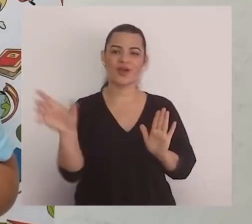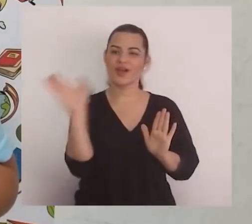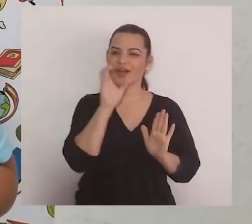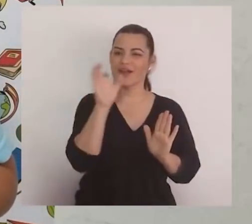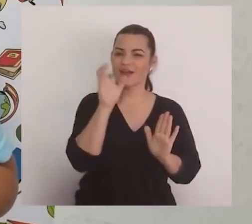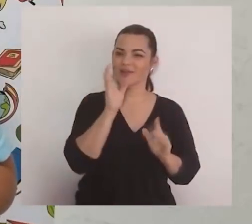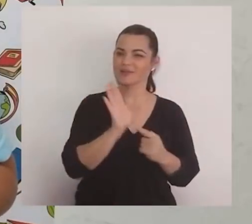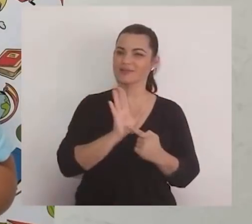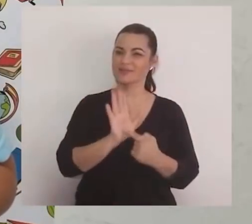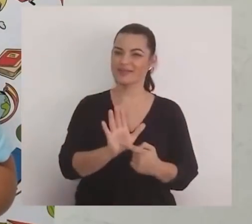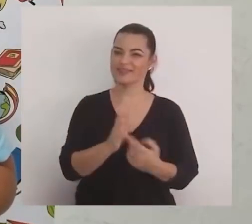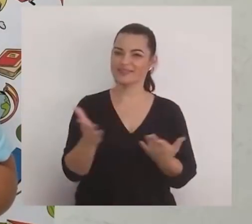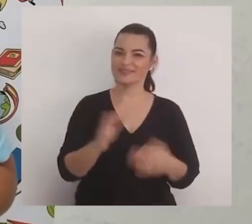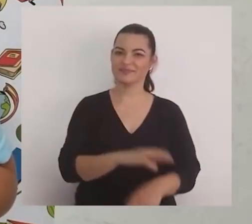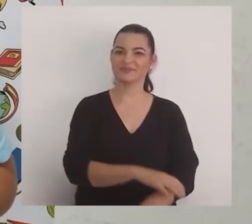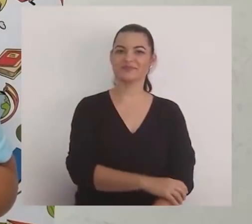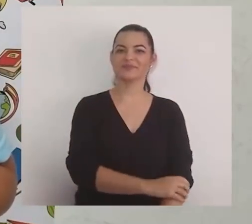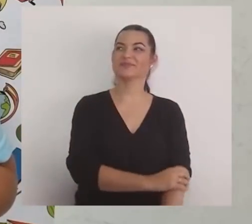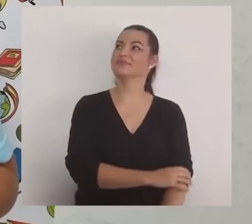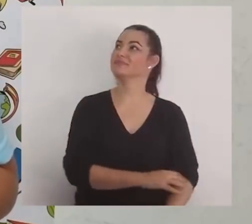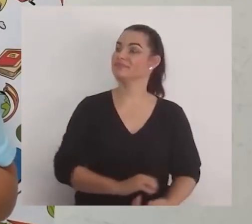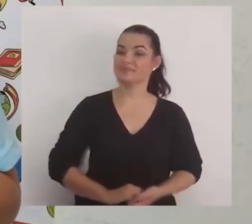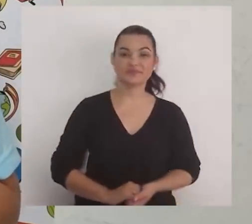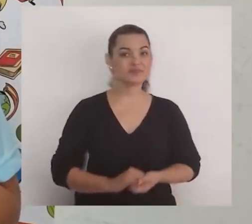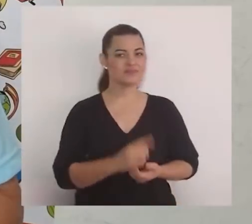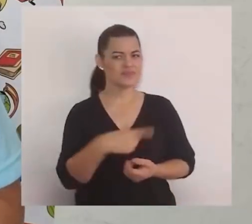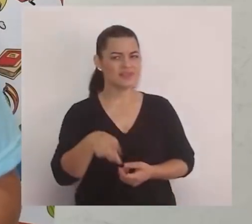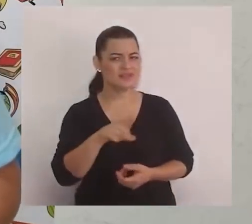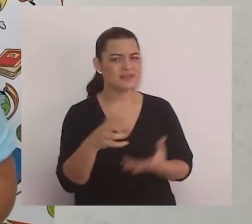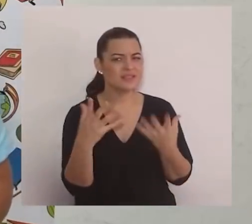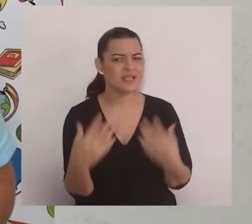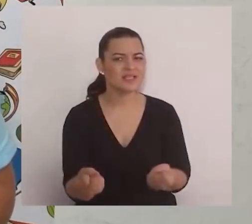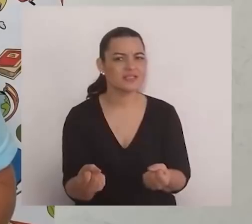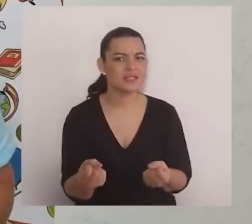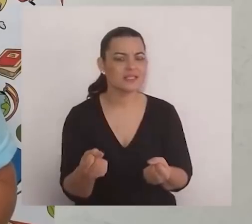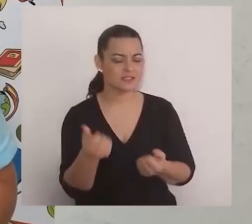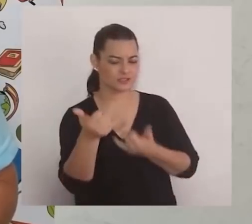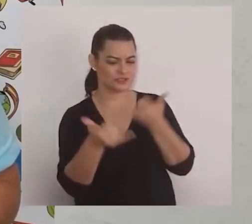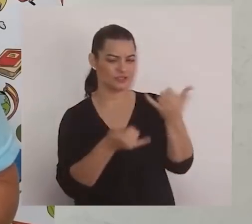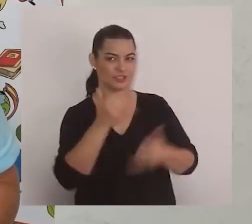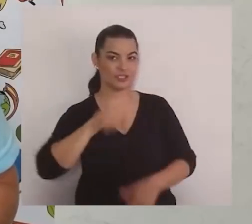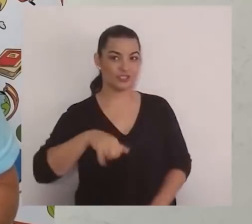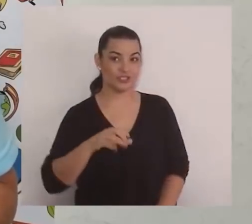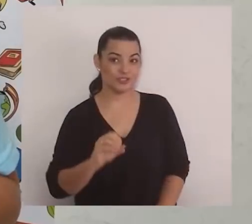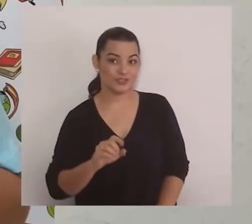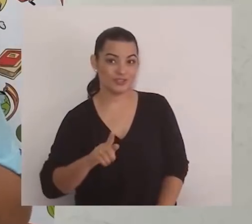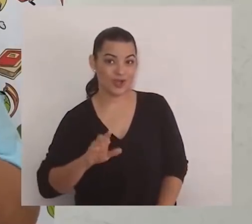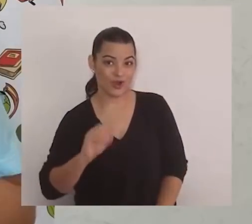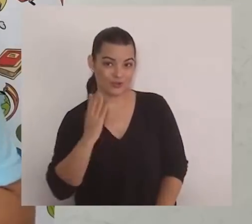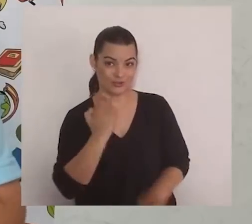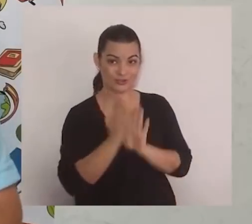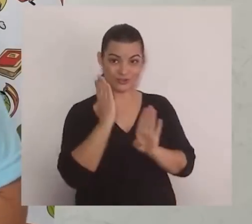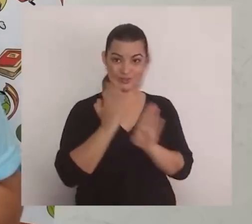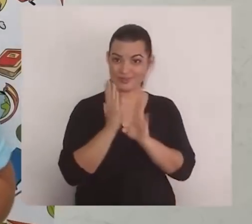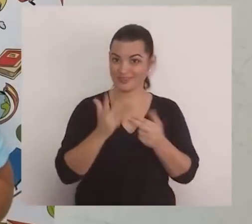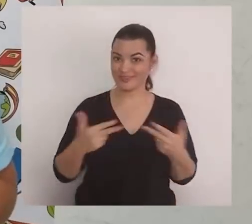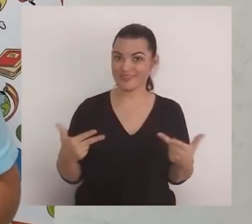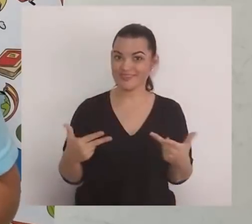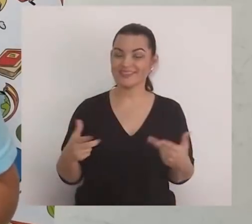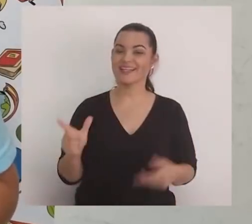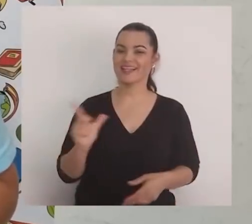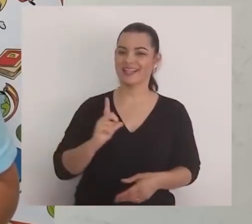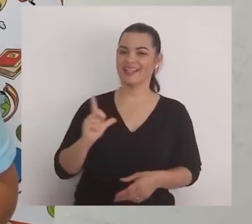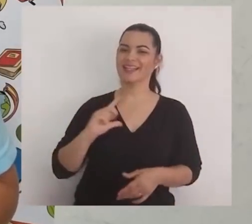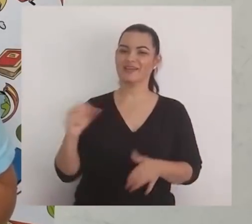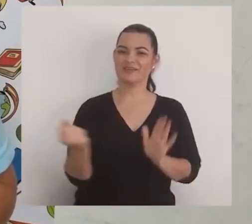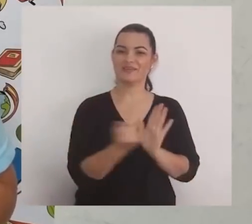do patrimônio histórico, artístico e nacional, como também ele vai ser responsável por